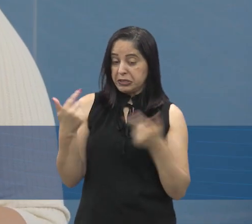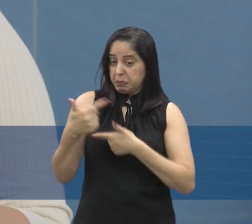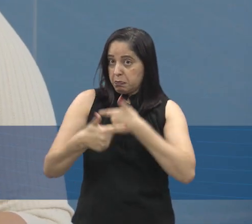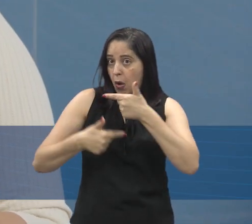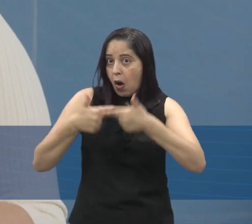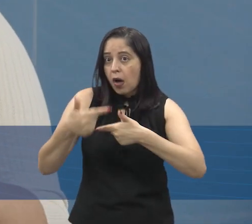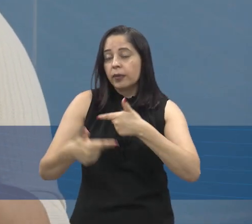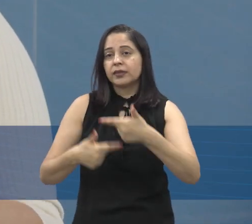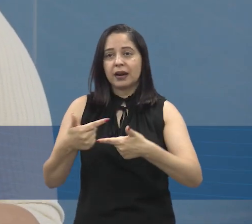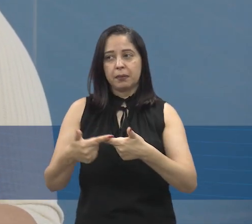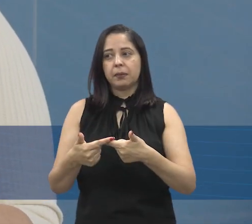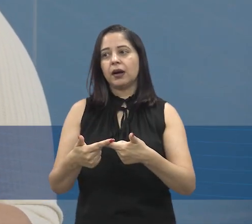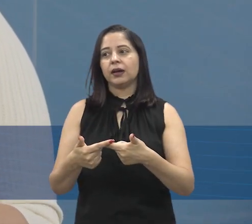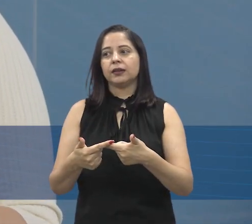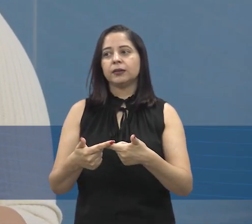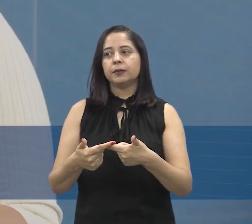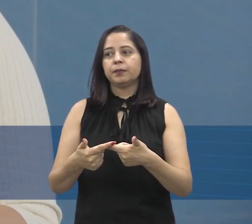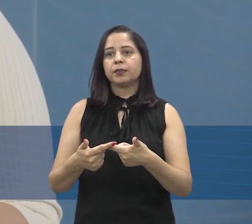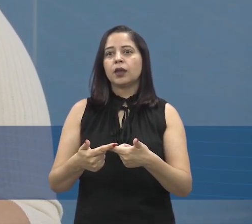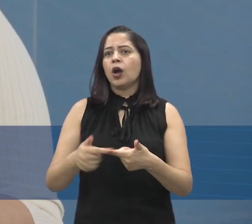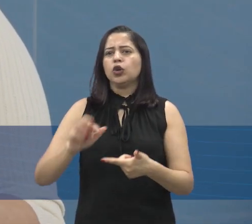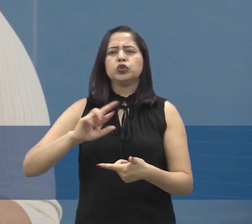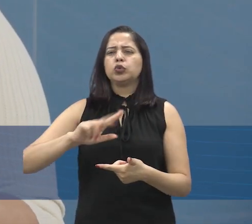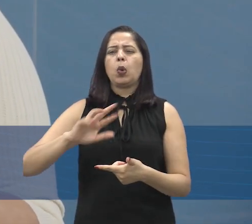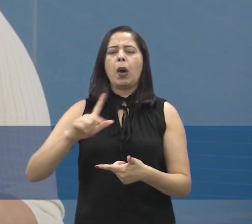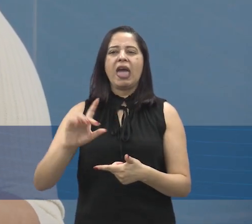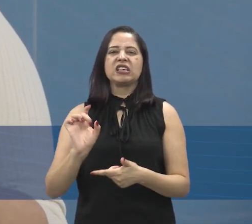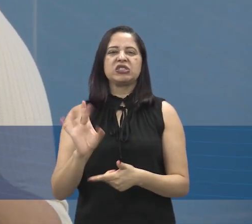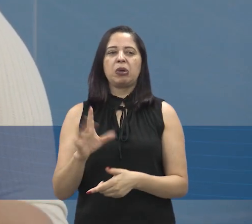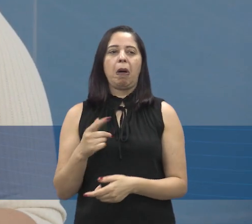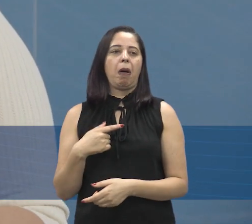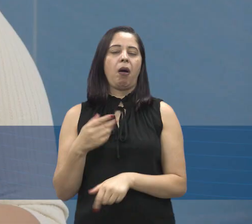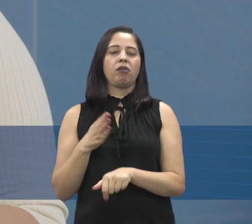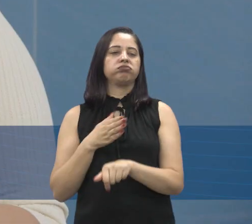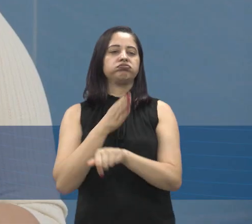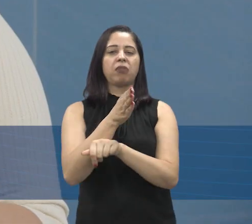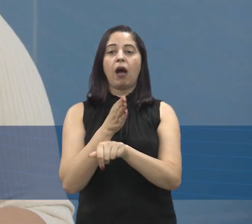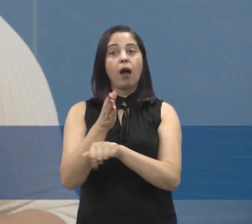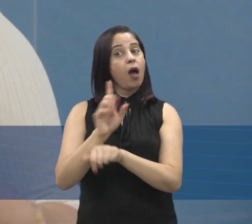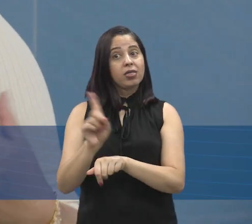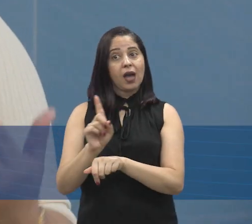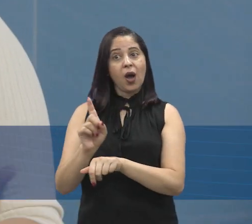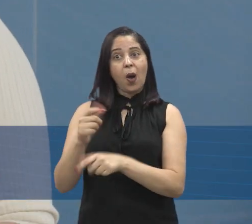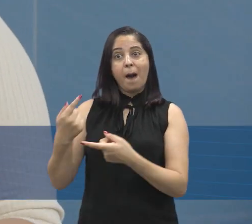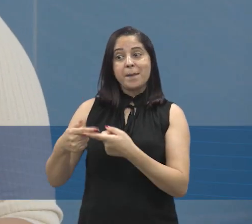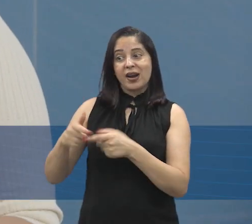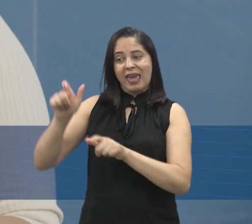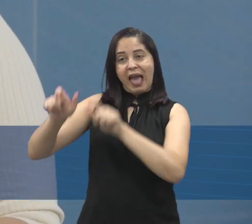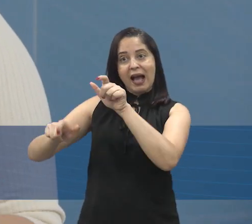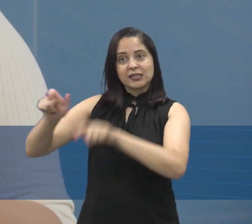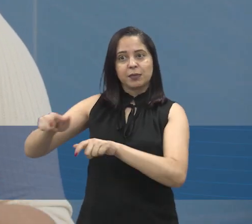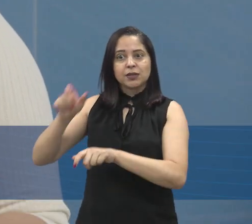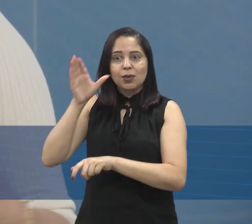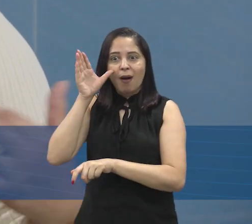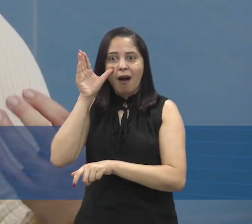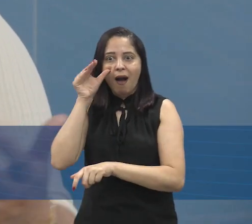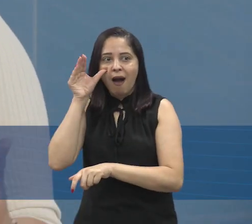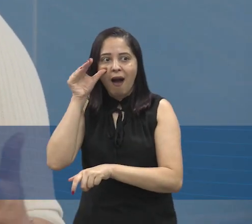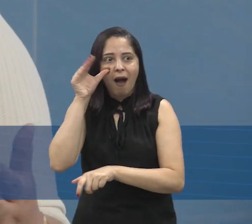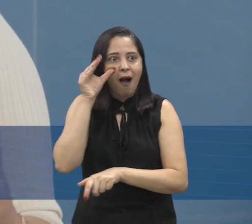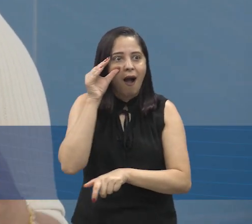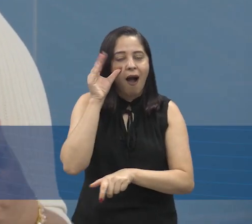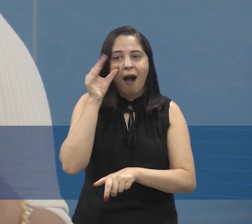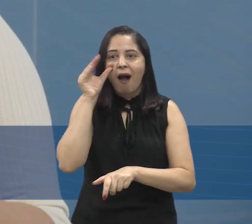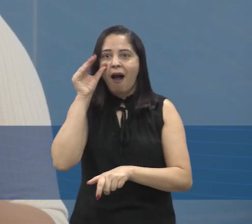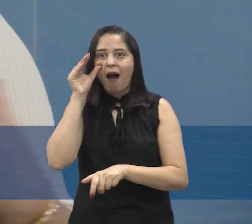Lembrando que não é apenas o programa por si, você também gera curiosidade para que esses guias de turismo trabalhem no